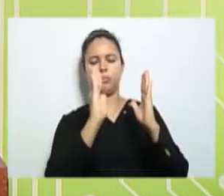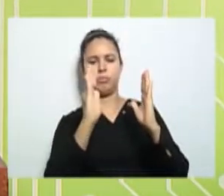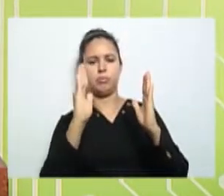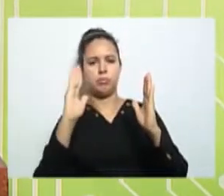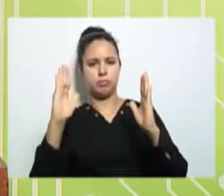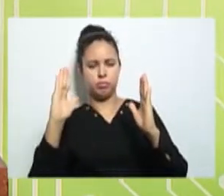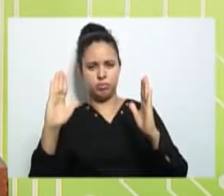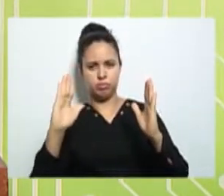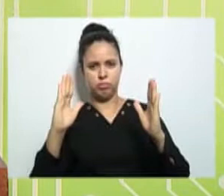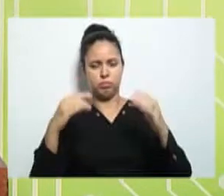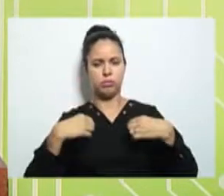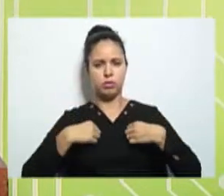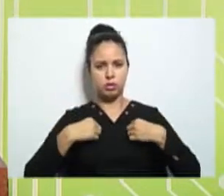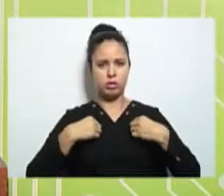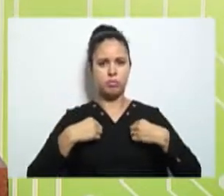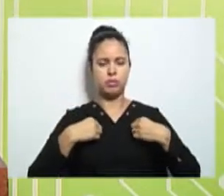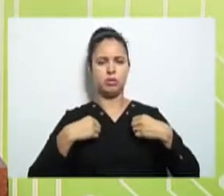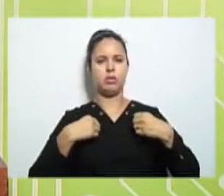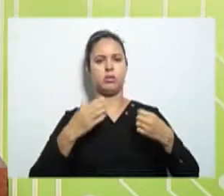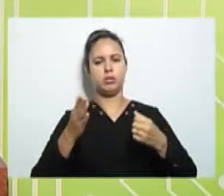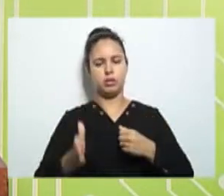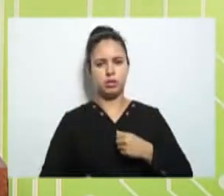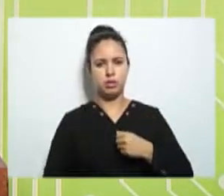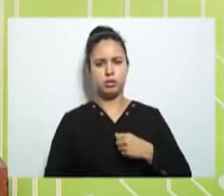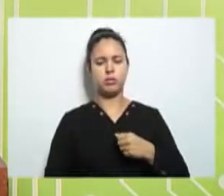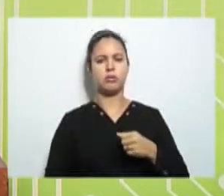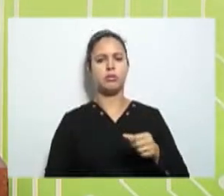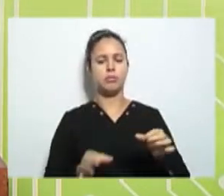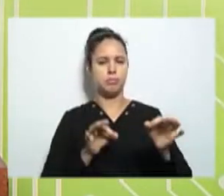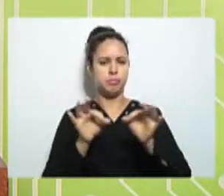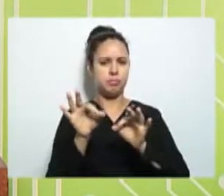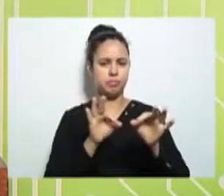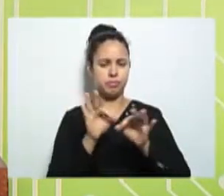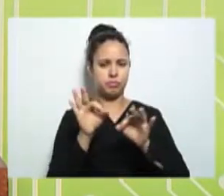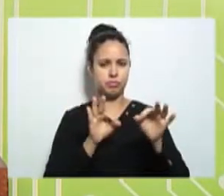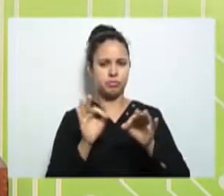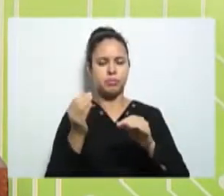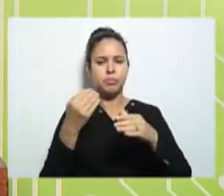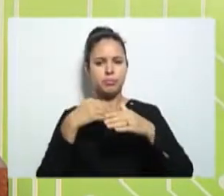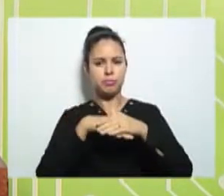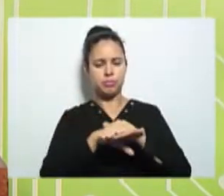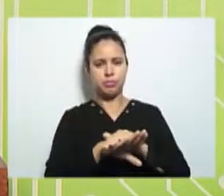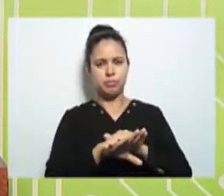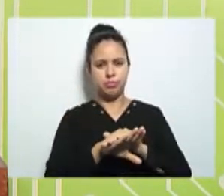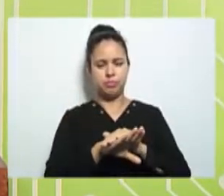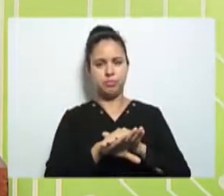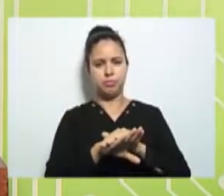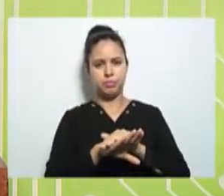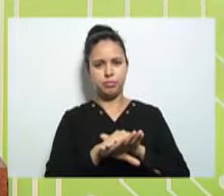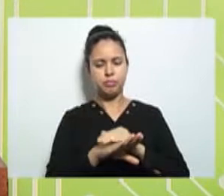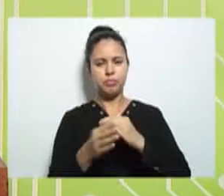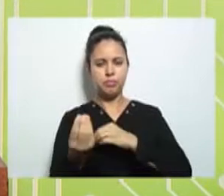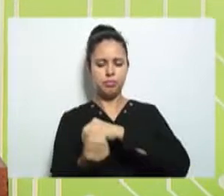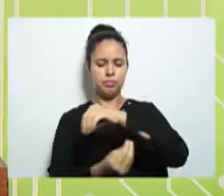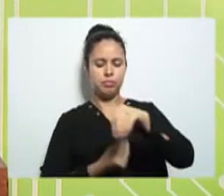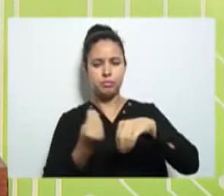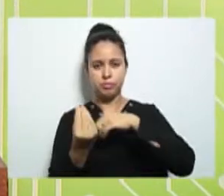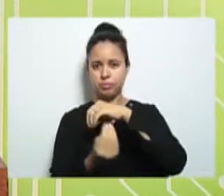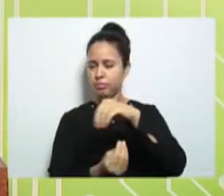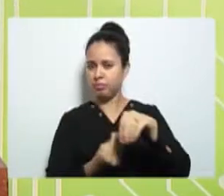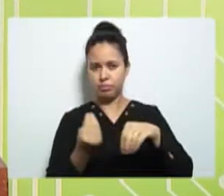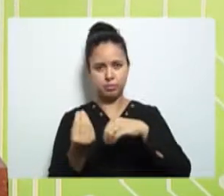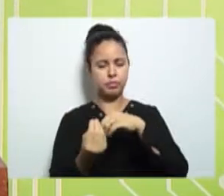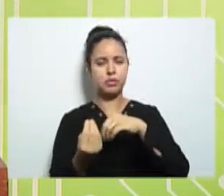blusas, suas calças, sua roupa íntima, você vai armazenar isso o quê? Em cada gaveta, né? Você não vai misturar tudo. Então